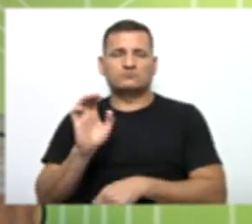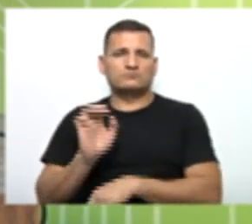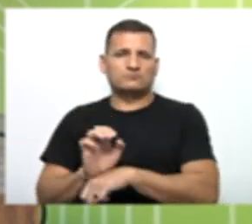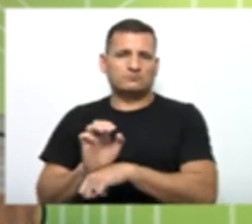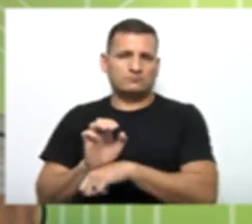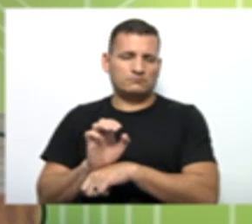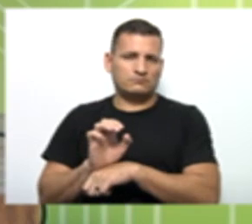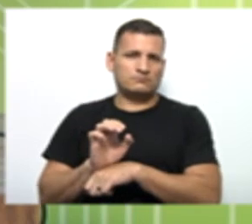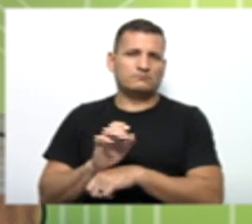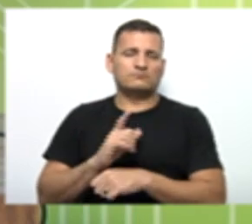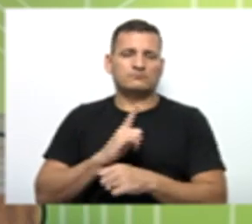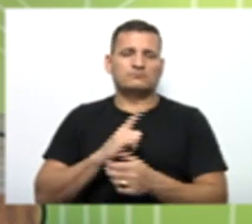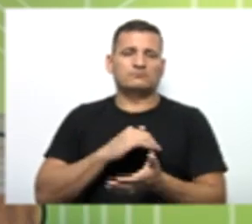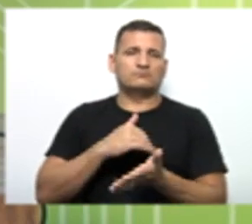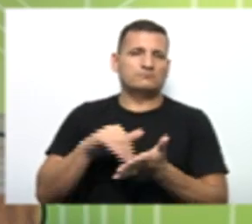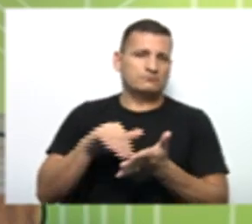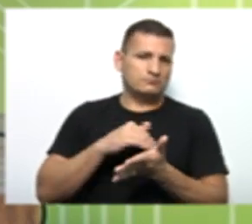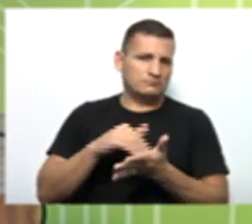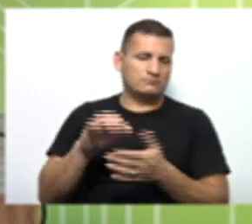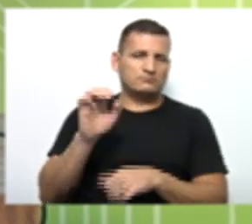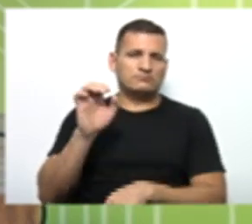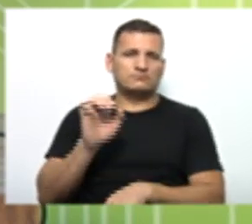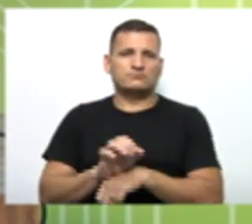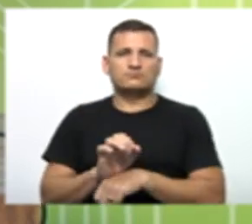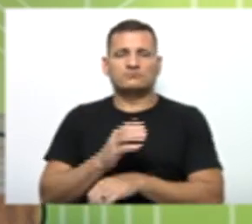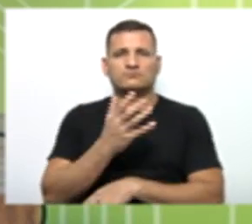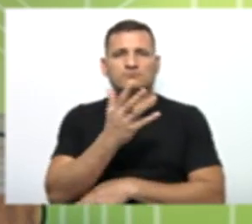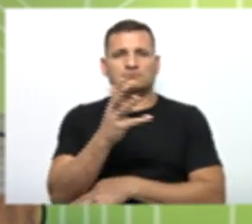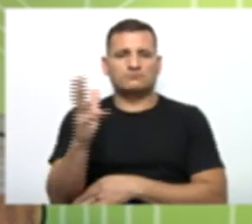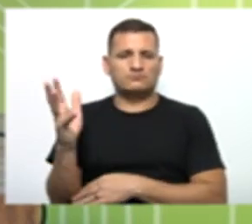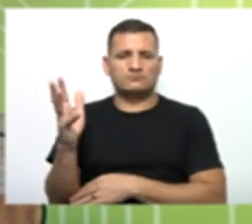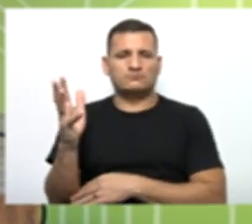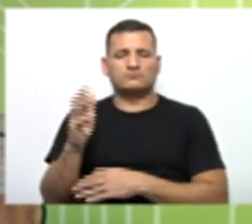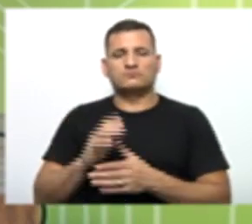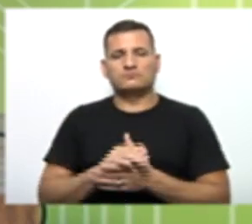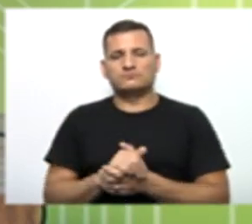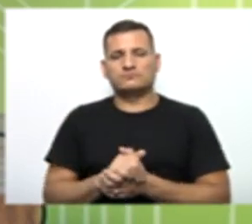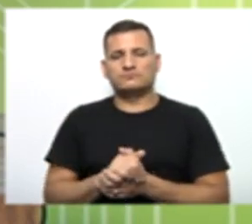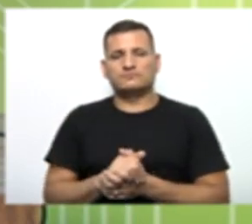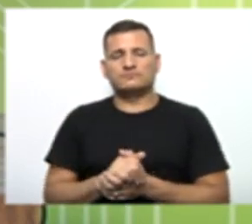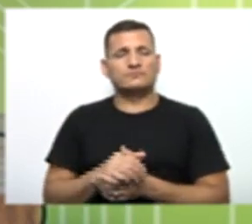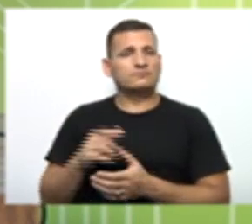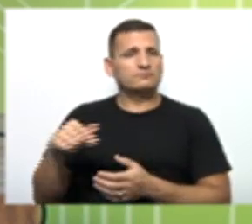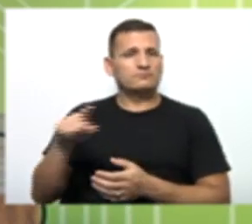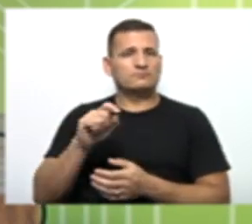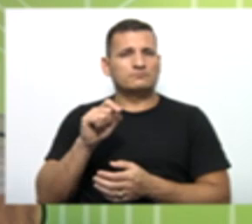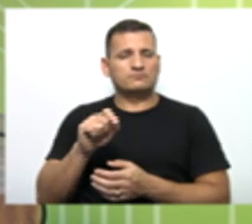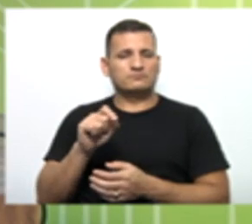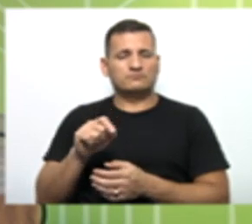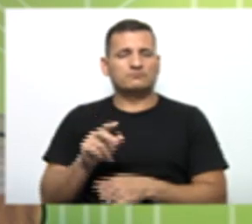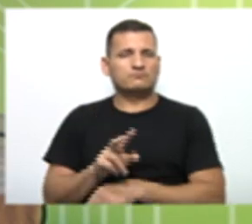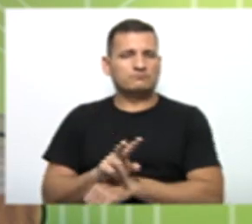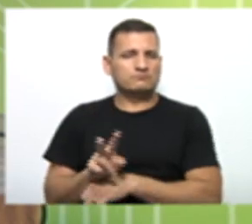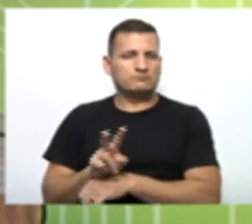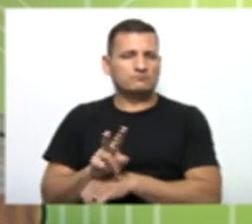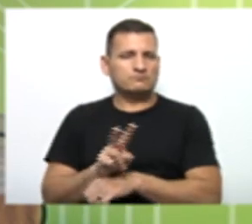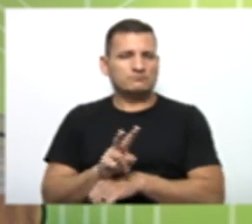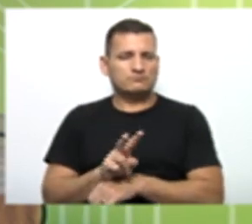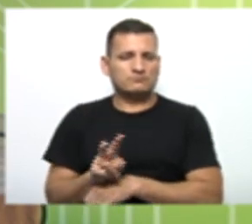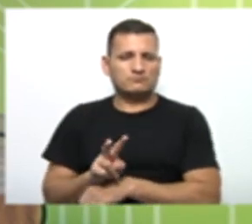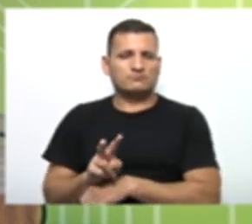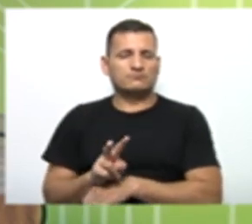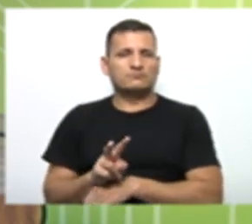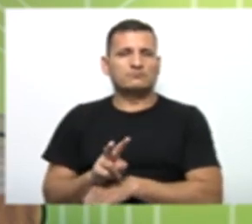Nós temos as secretarias estaduais de meio ambiente. Elas vão coordenar, vão fiscalizar e